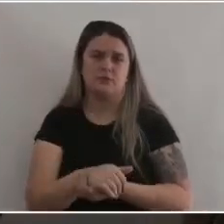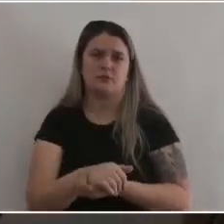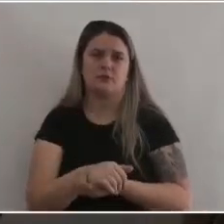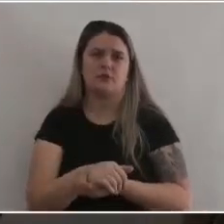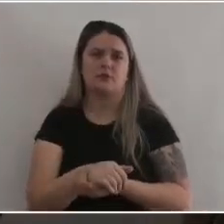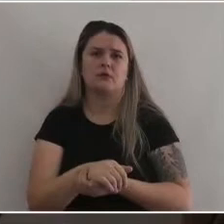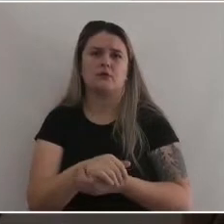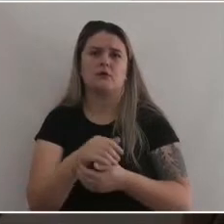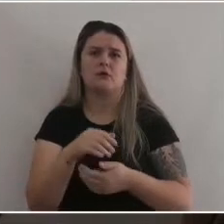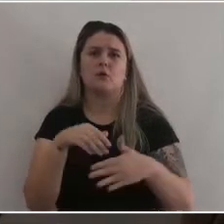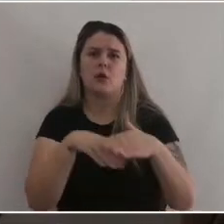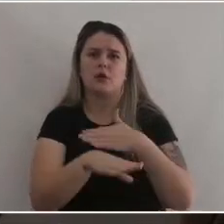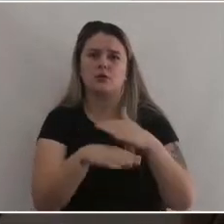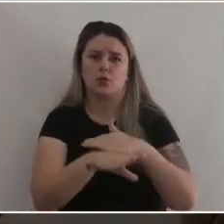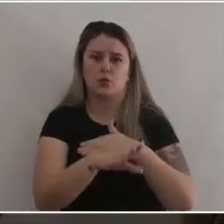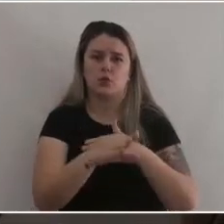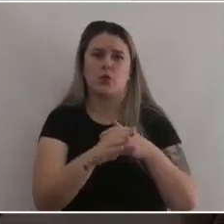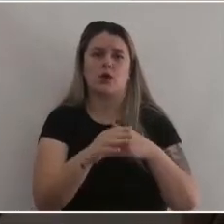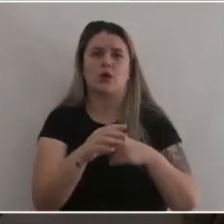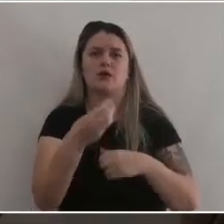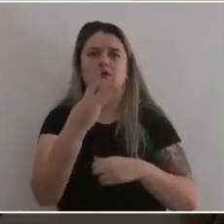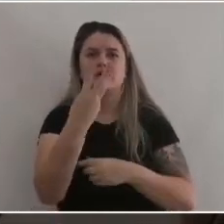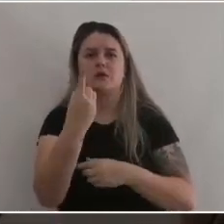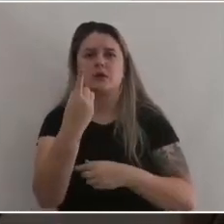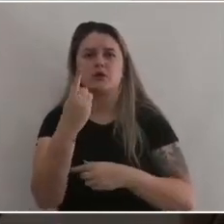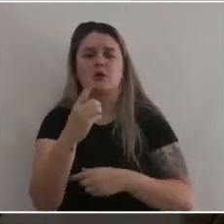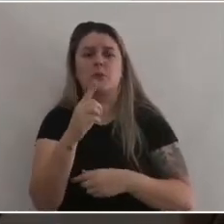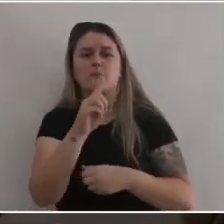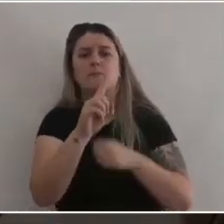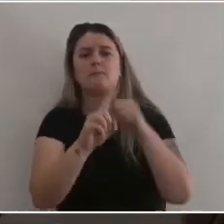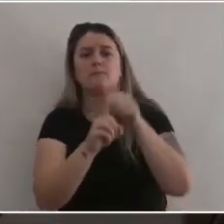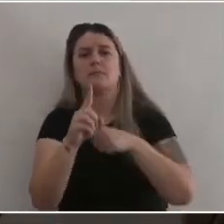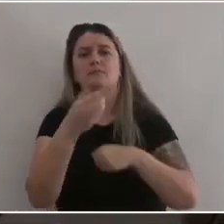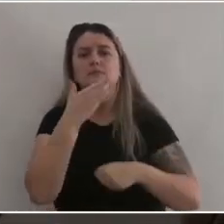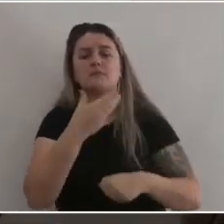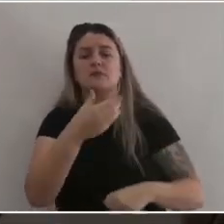ficou em caixa em 31/12 de 2020,